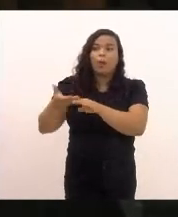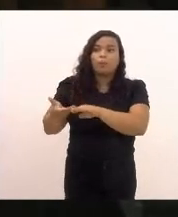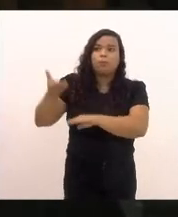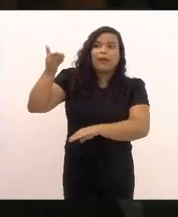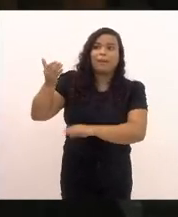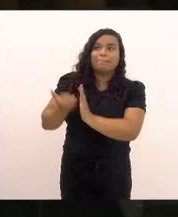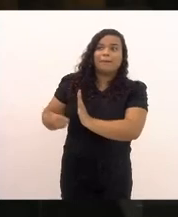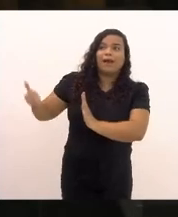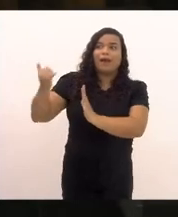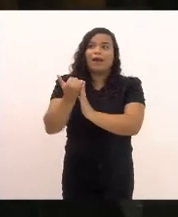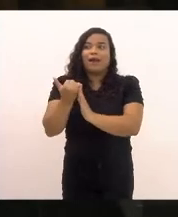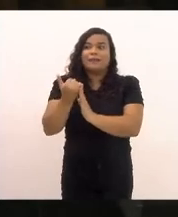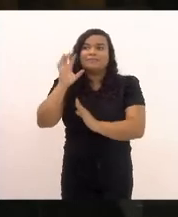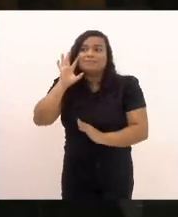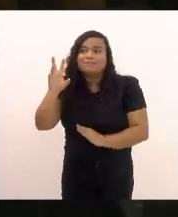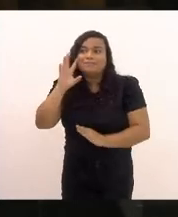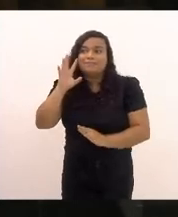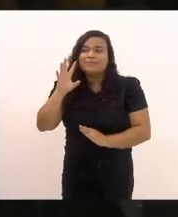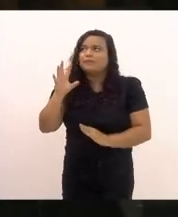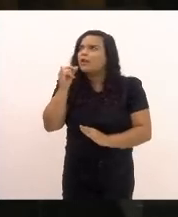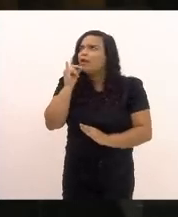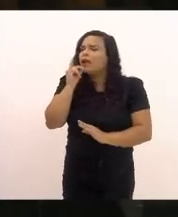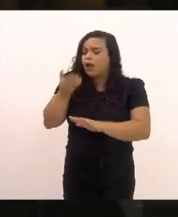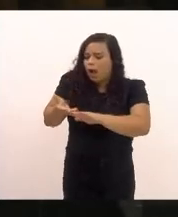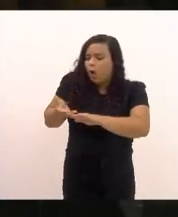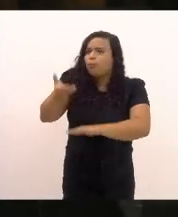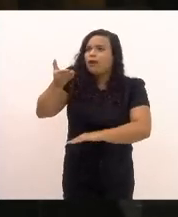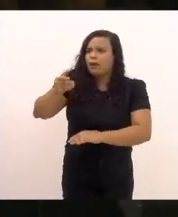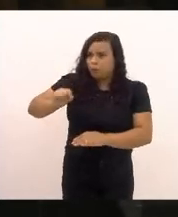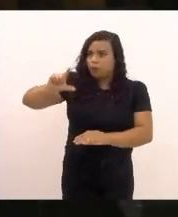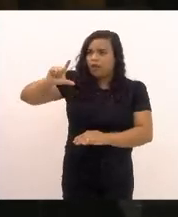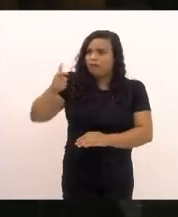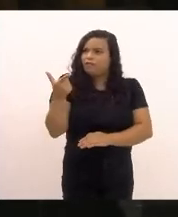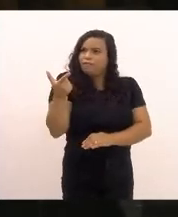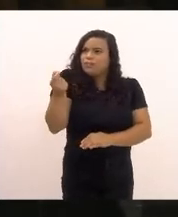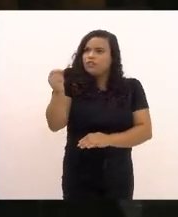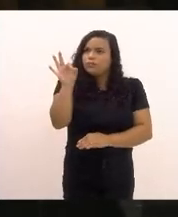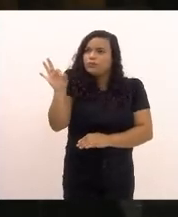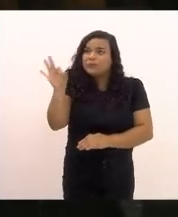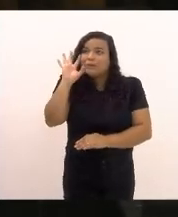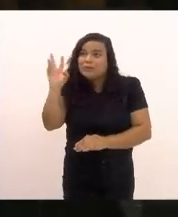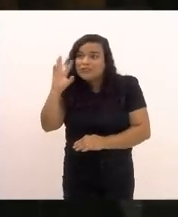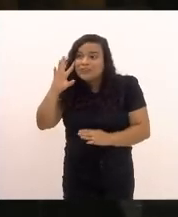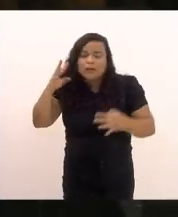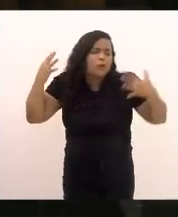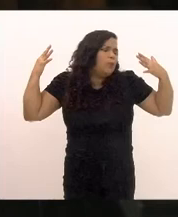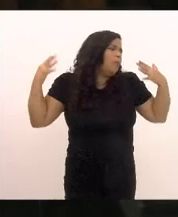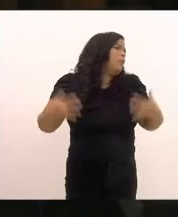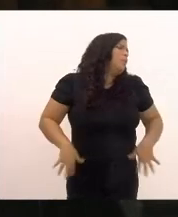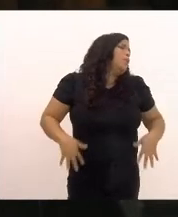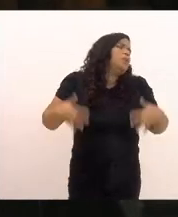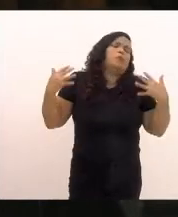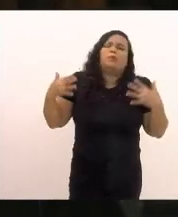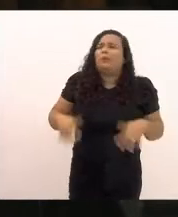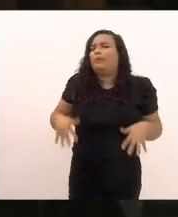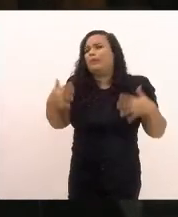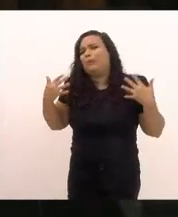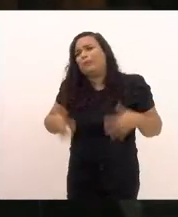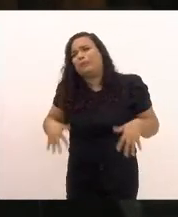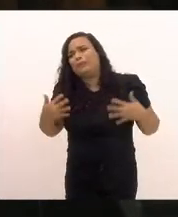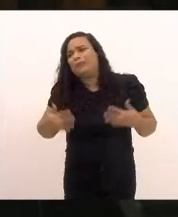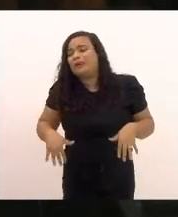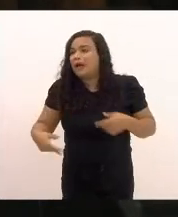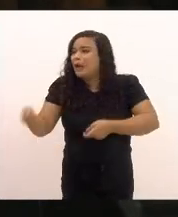de, imaginemos, 20%, é algo que joga a nossa